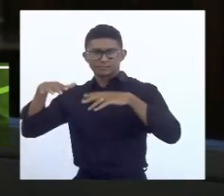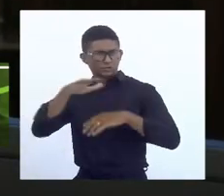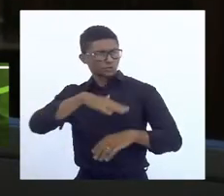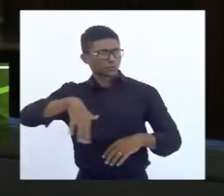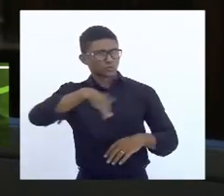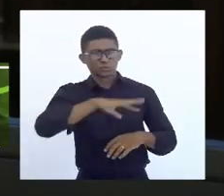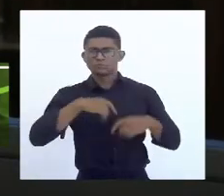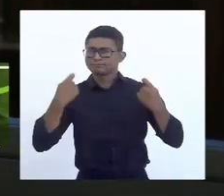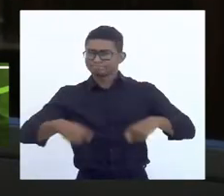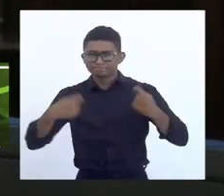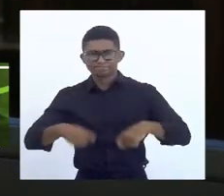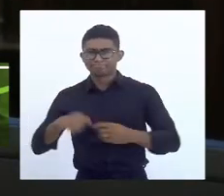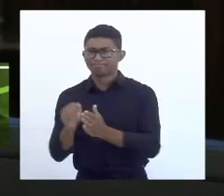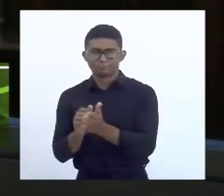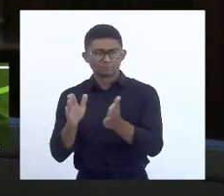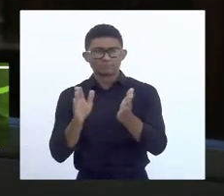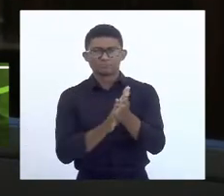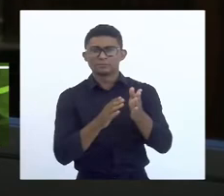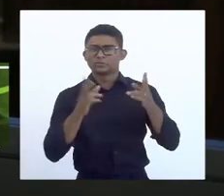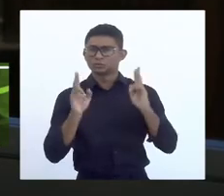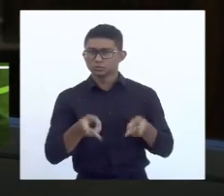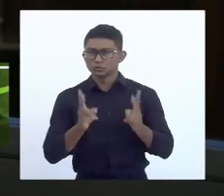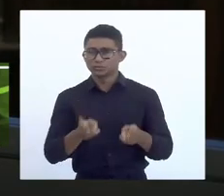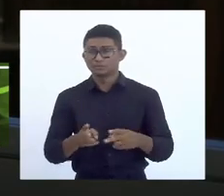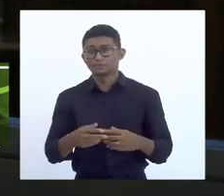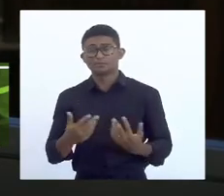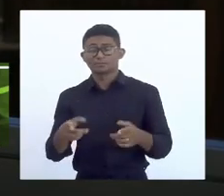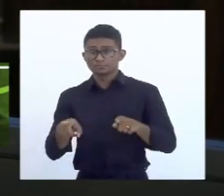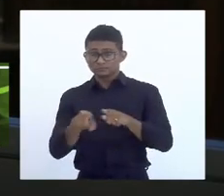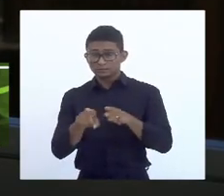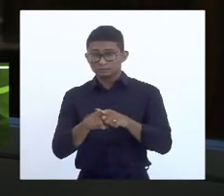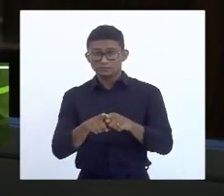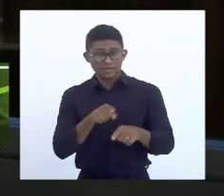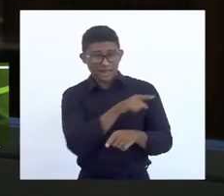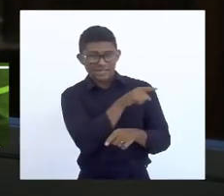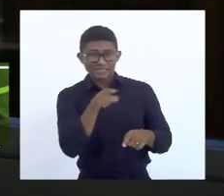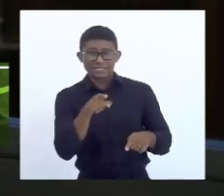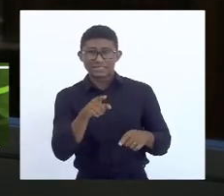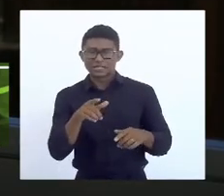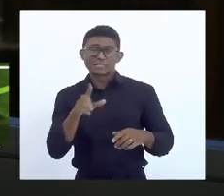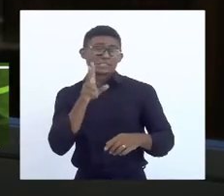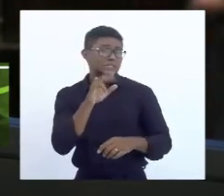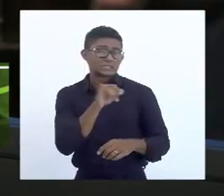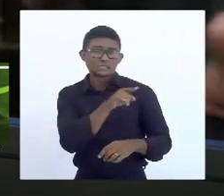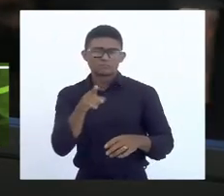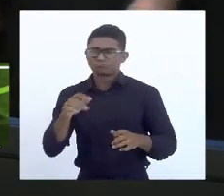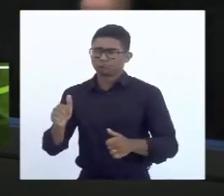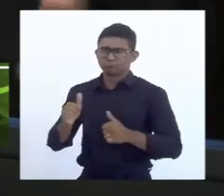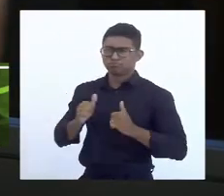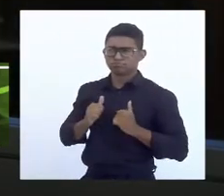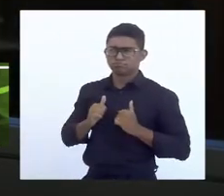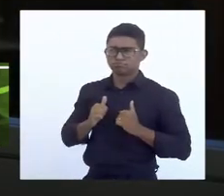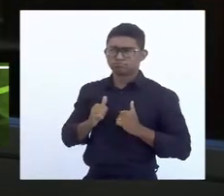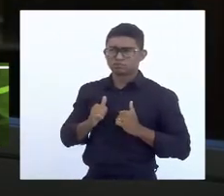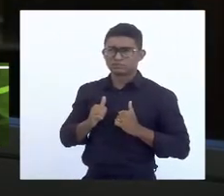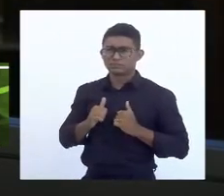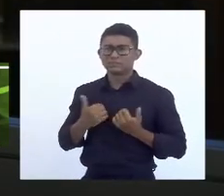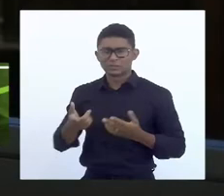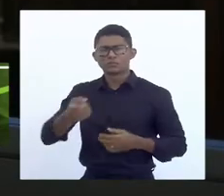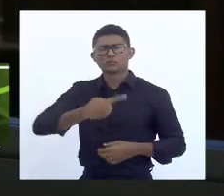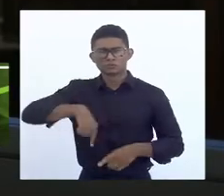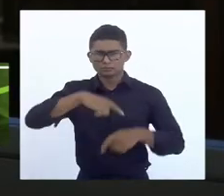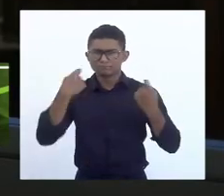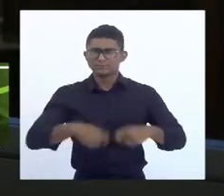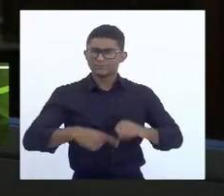da omissão das comissões de ética, nós demonstraremos e reforçaremos o quanto que a